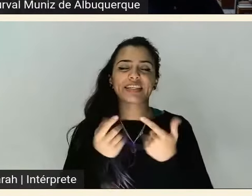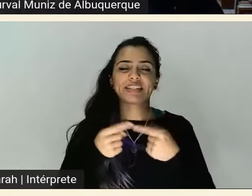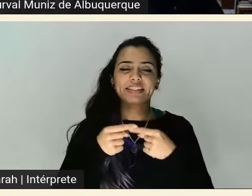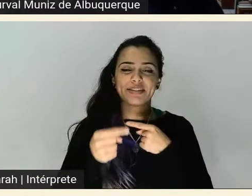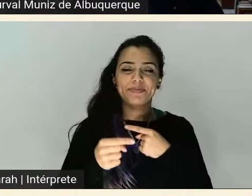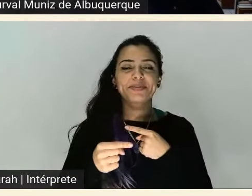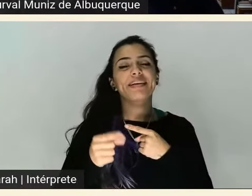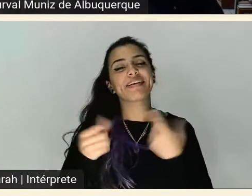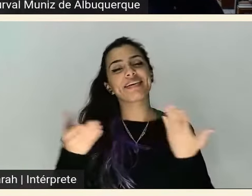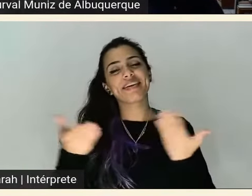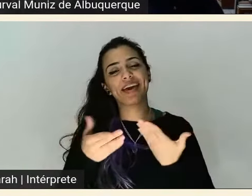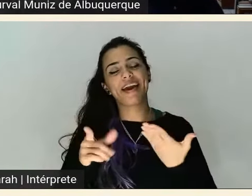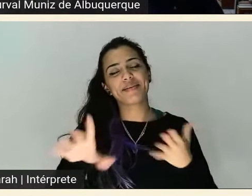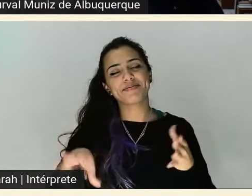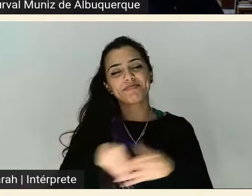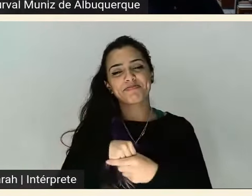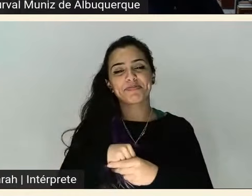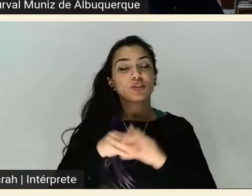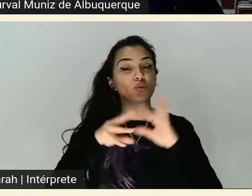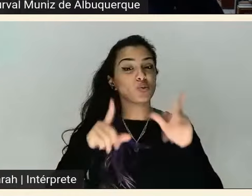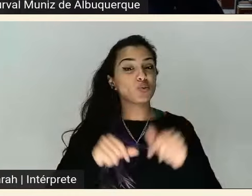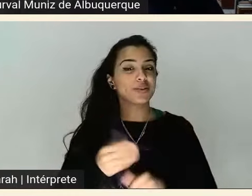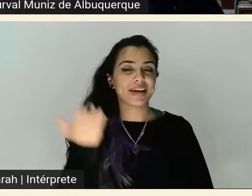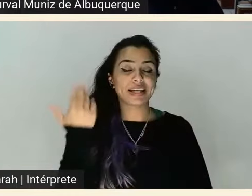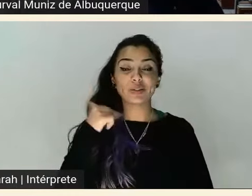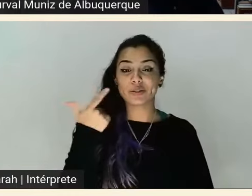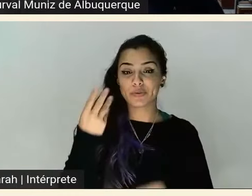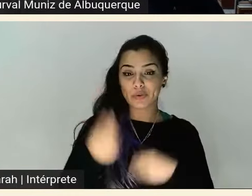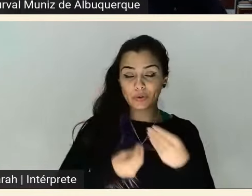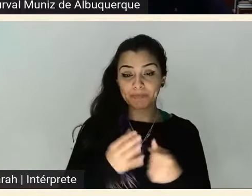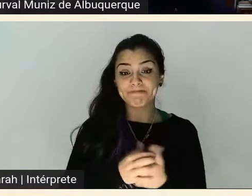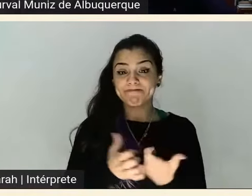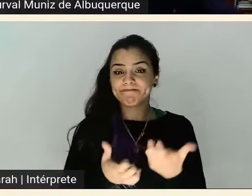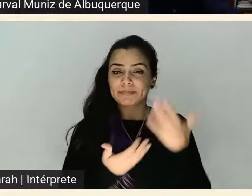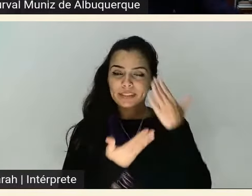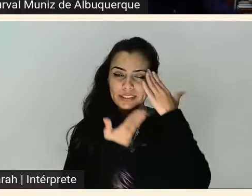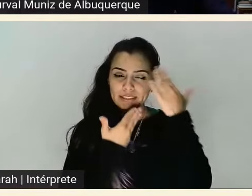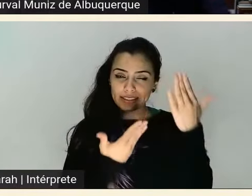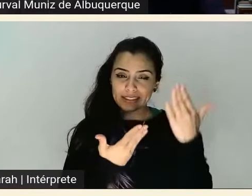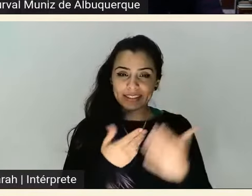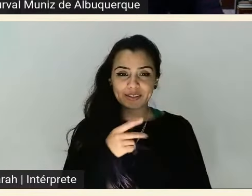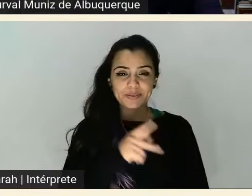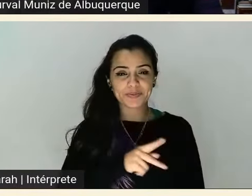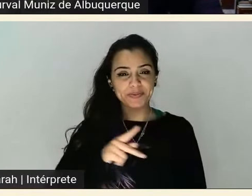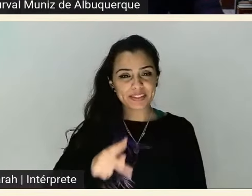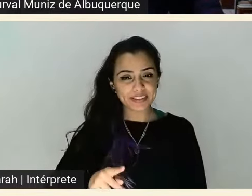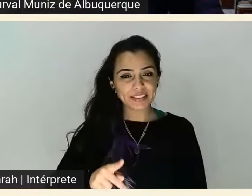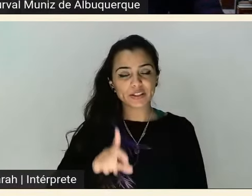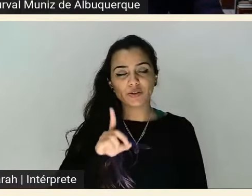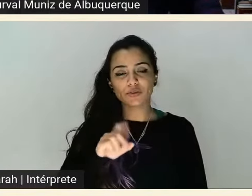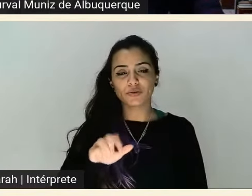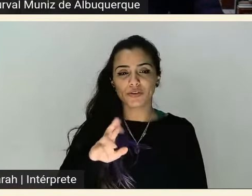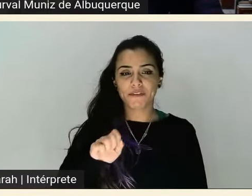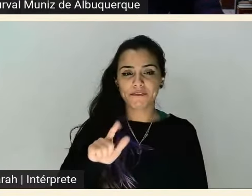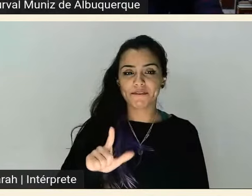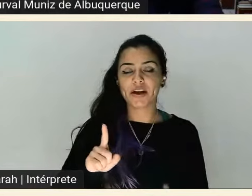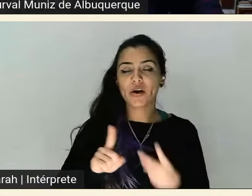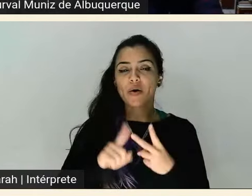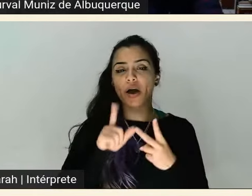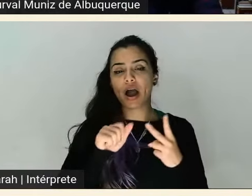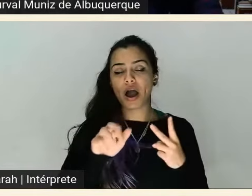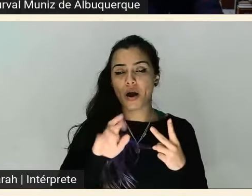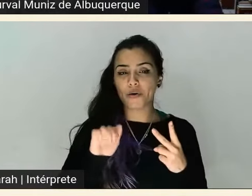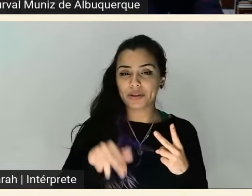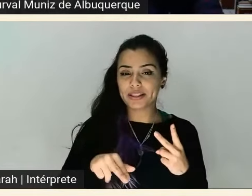não coube nela também. É, eu queria agradecer a presença do professor Durval, do professor Aldrin, as ideias,